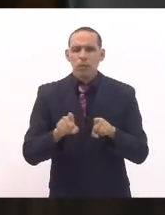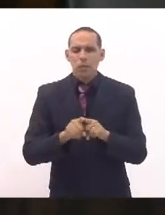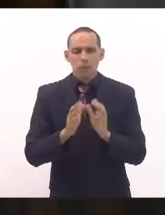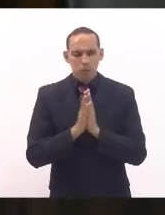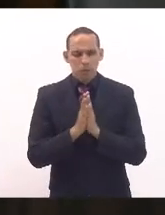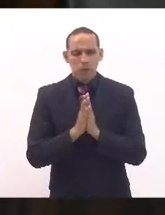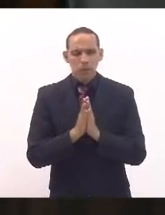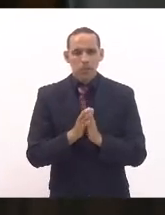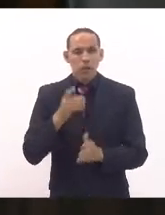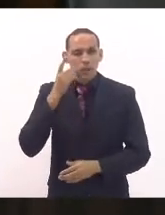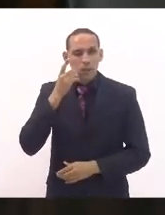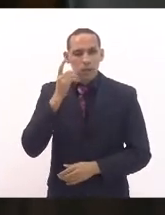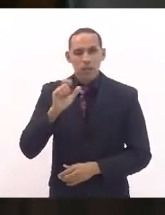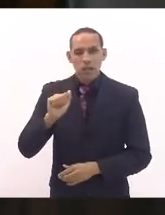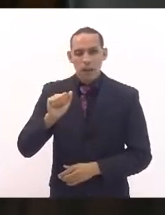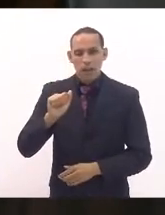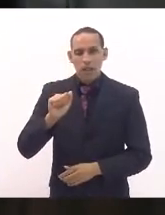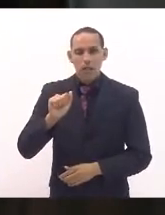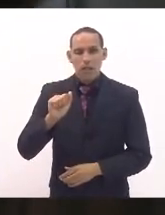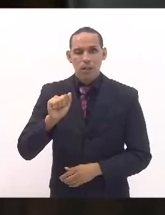favor. Deputado